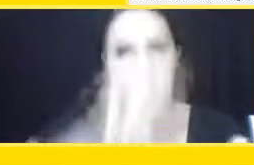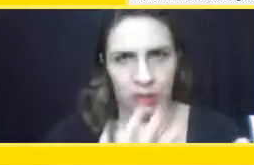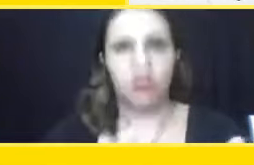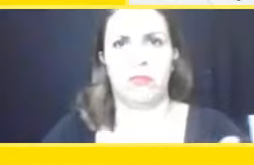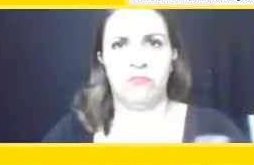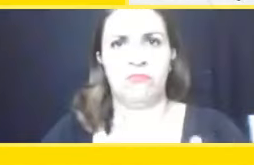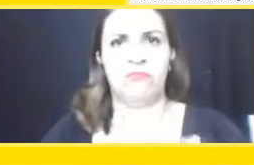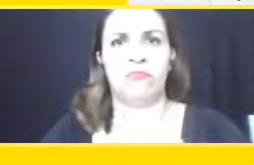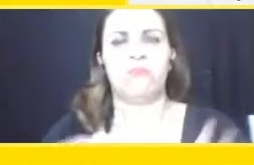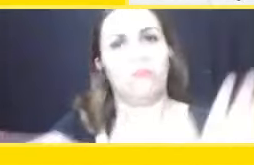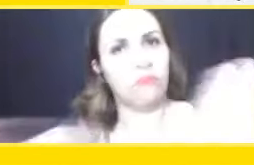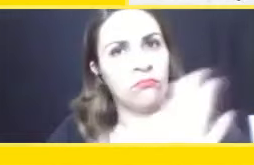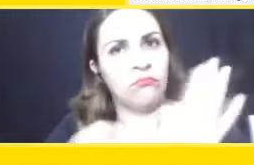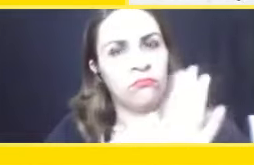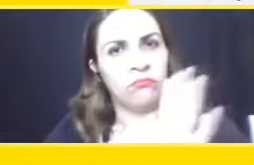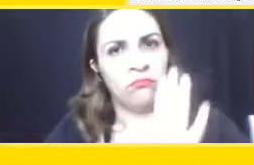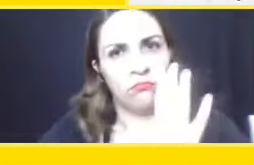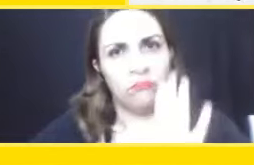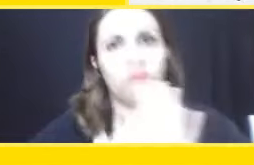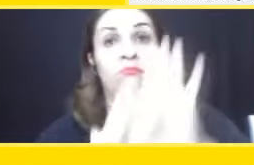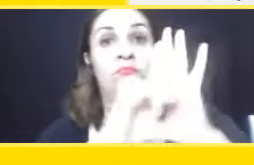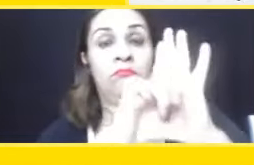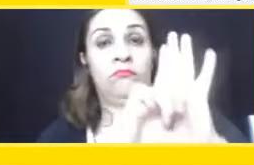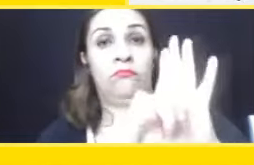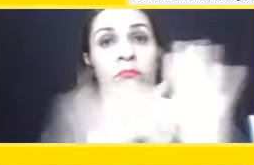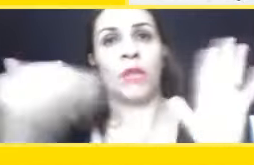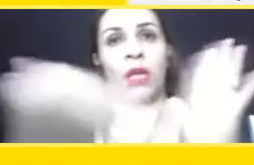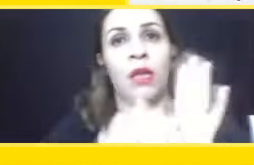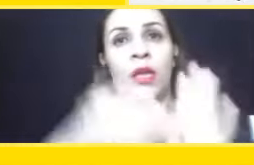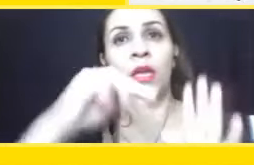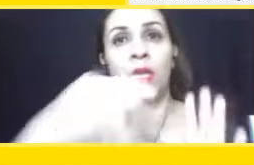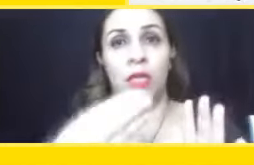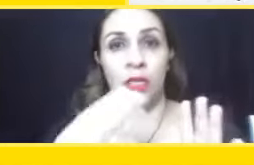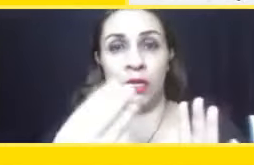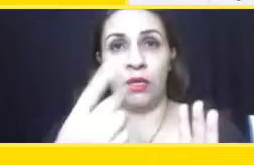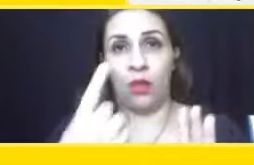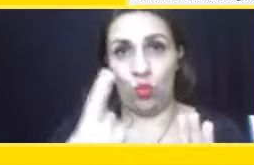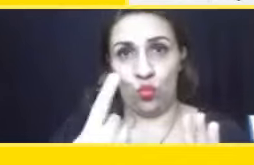promulgassem e sancionassem suas leis até o dia 31 de dezembro,